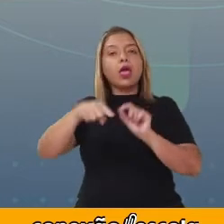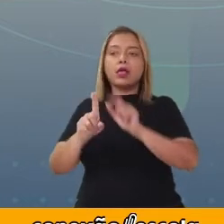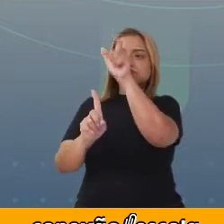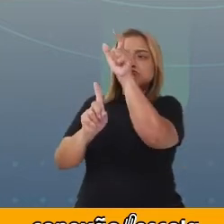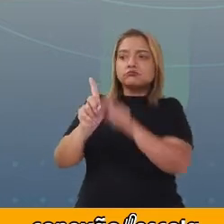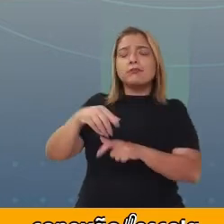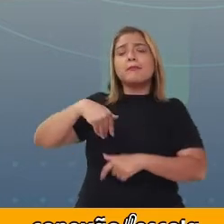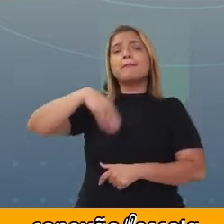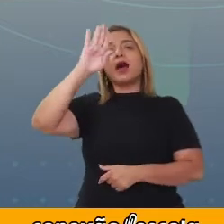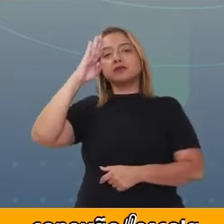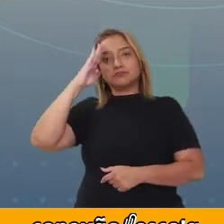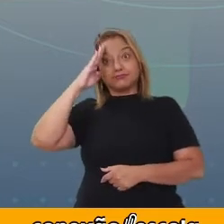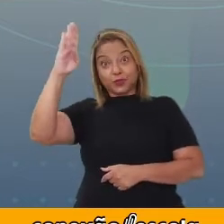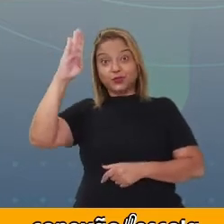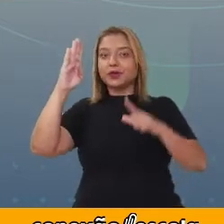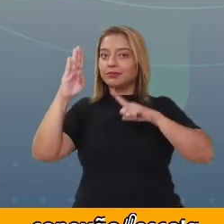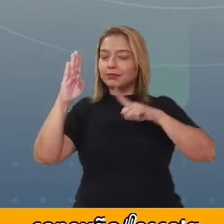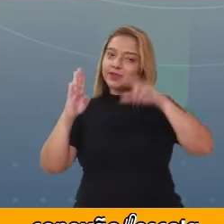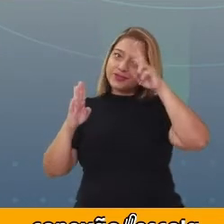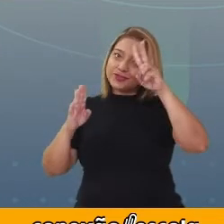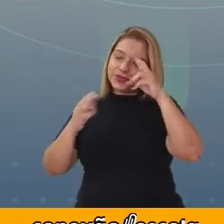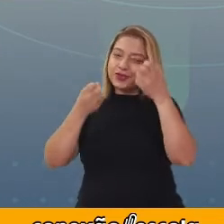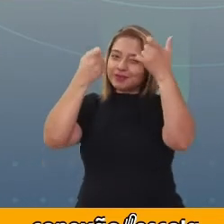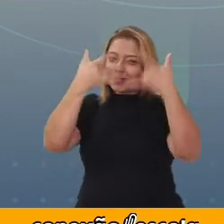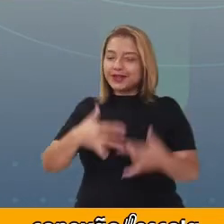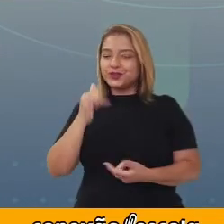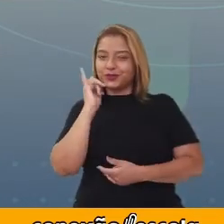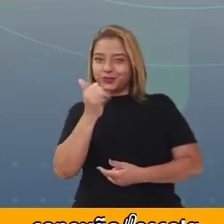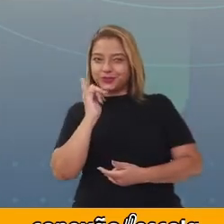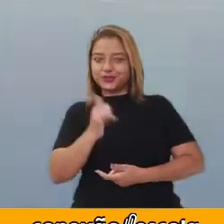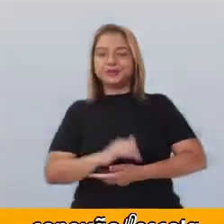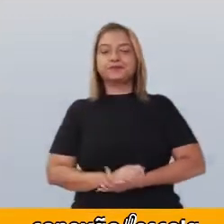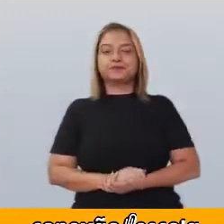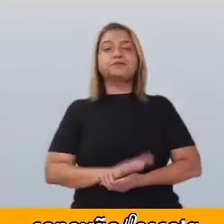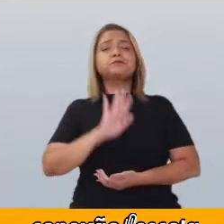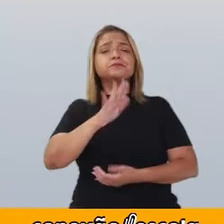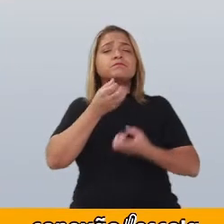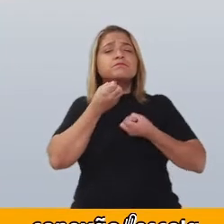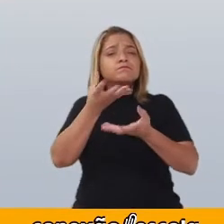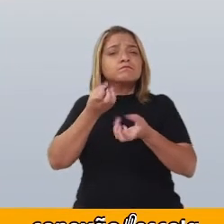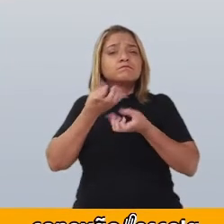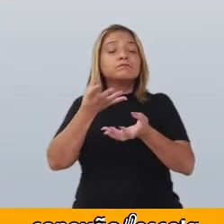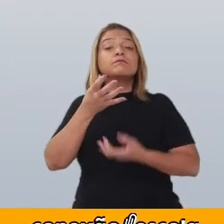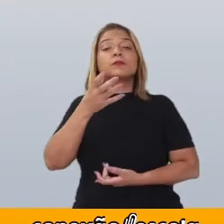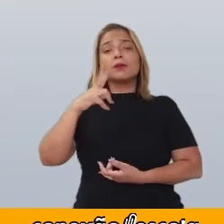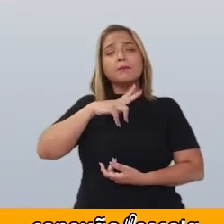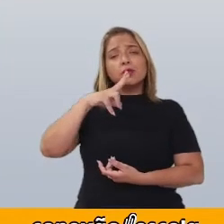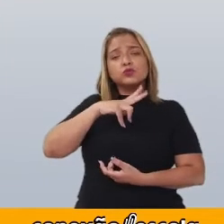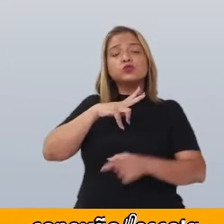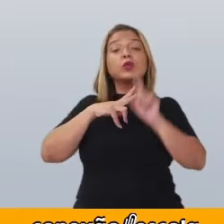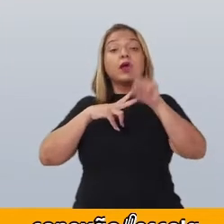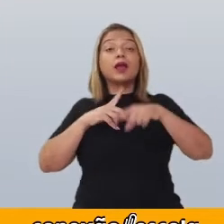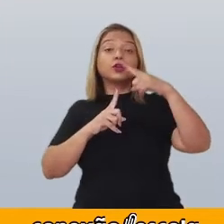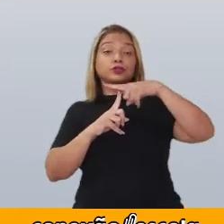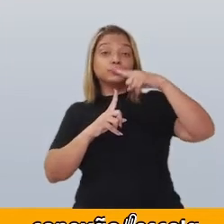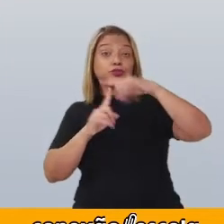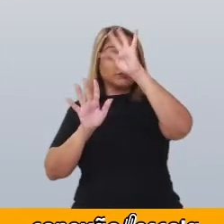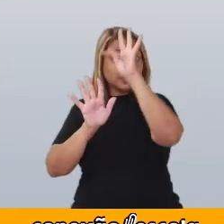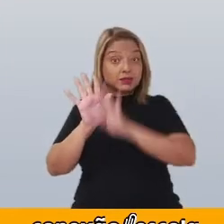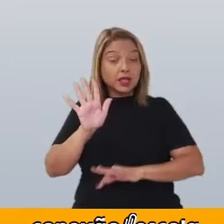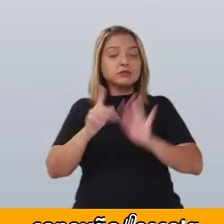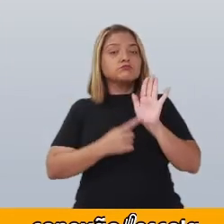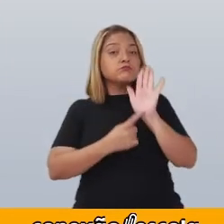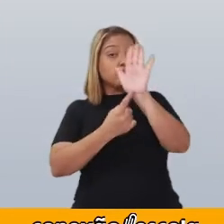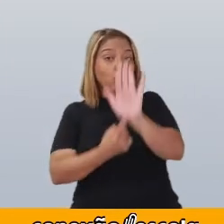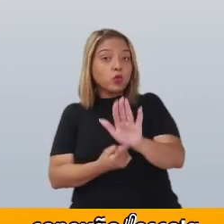da história. Fica a dica. O relato pessoal é um tipo de texto que apresenta